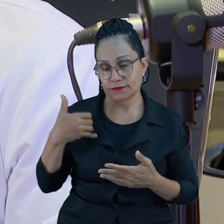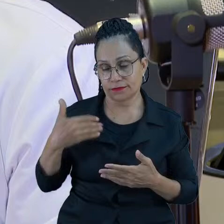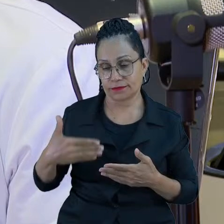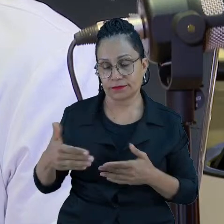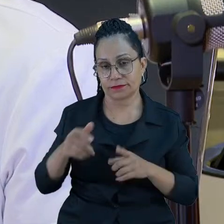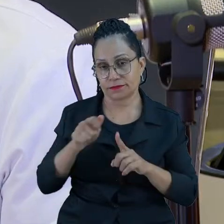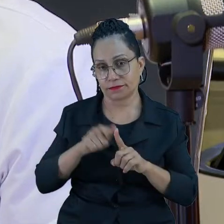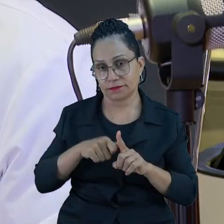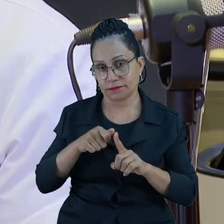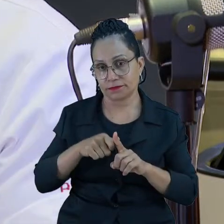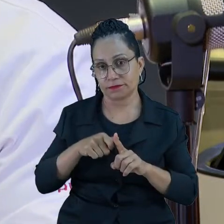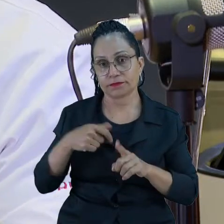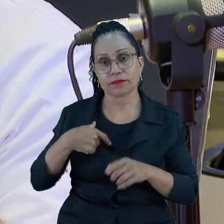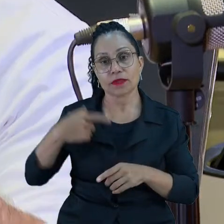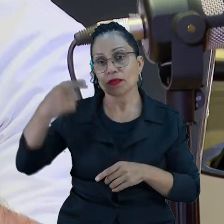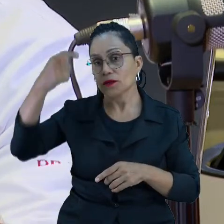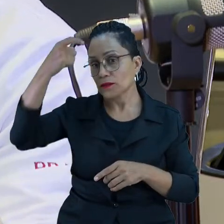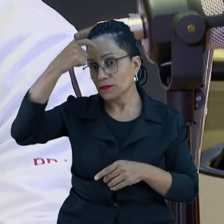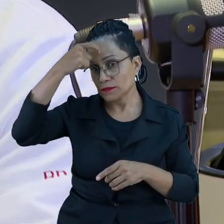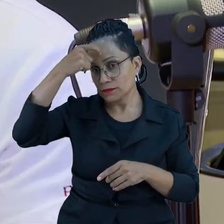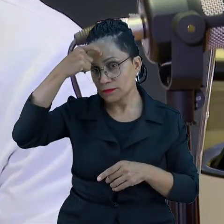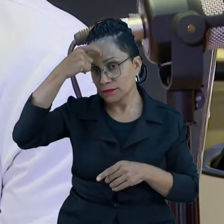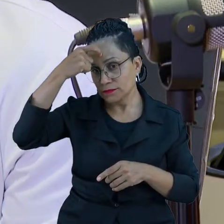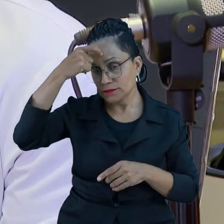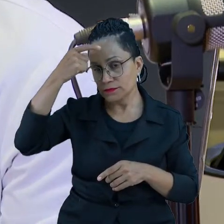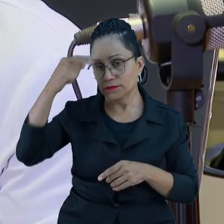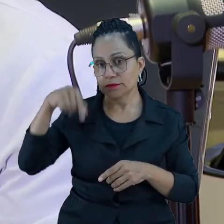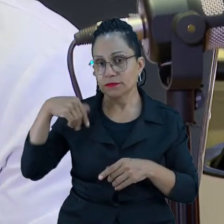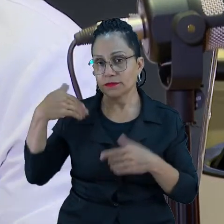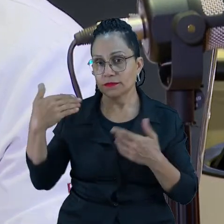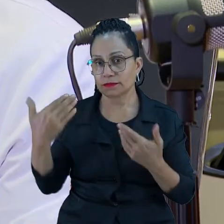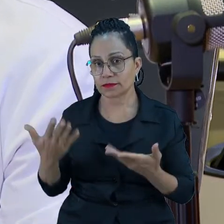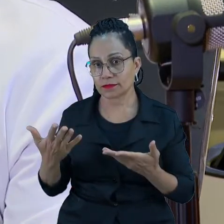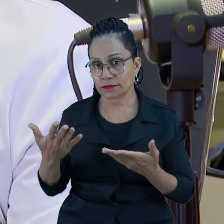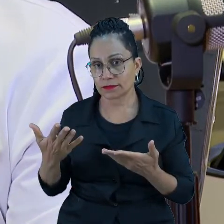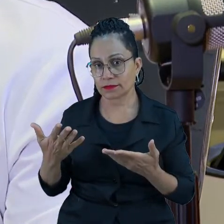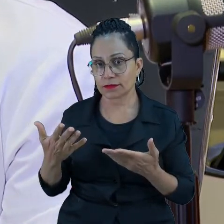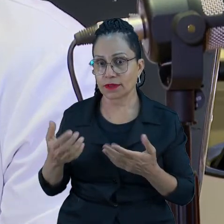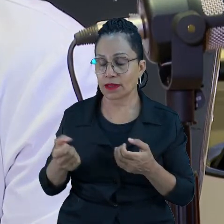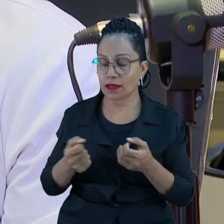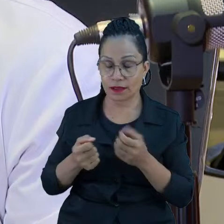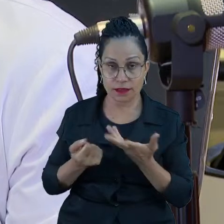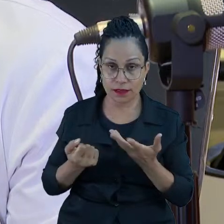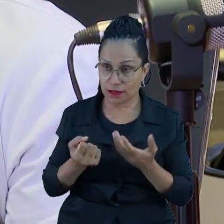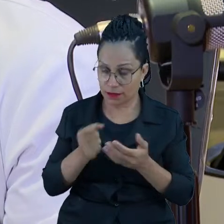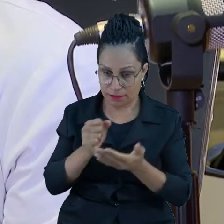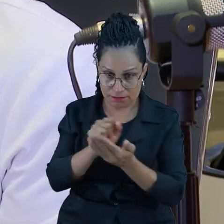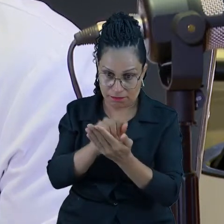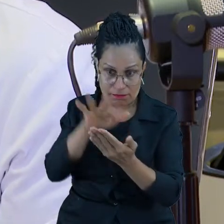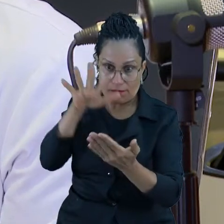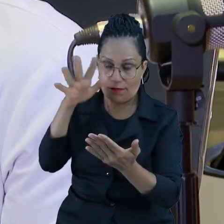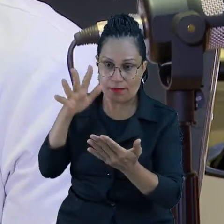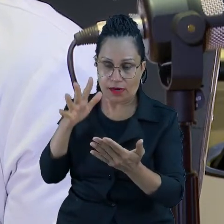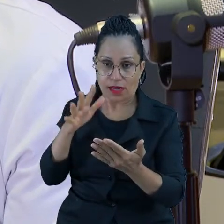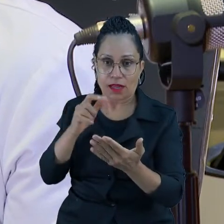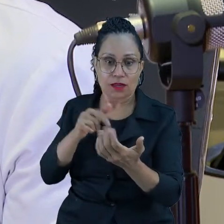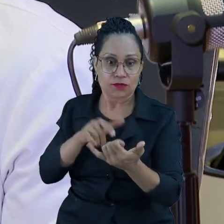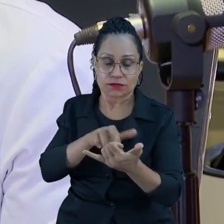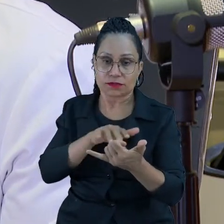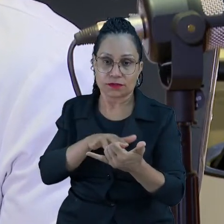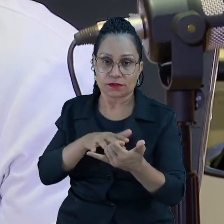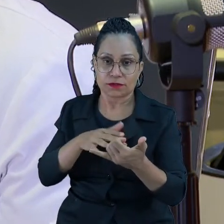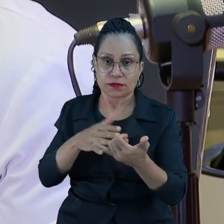mês, eu tenho consciência que aquele brilho do celular está me atrapalhando, esse barulho está me atrapalhando, várias coisas estão me incomodando, mas eu